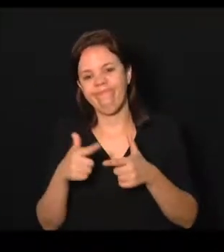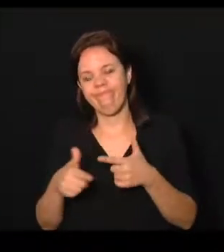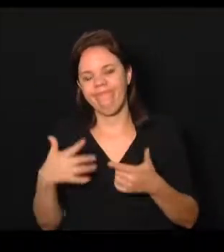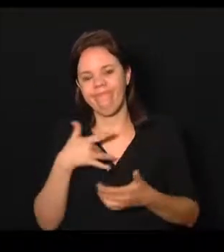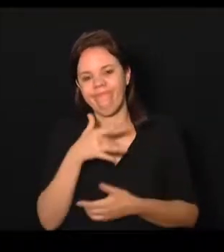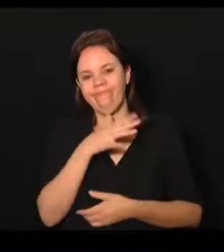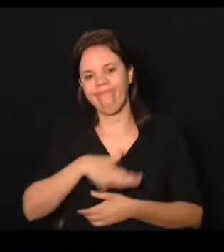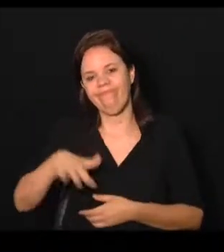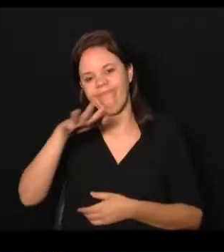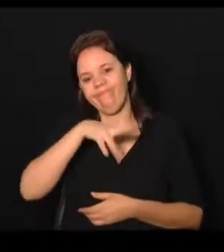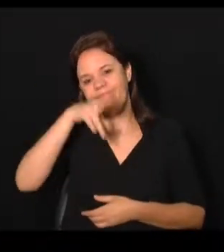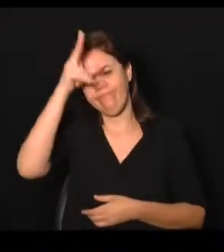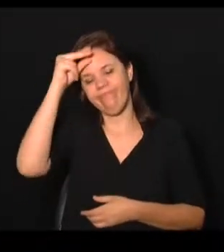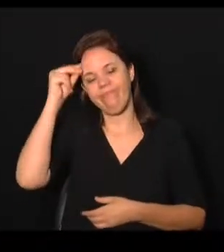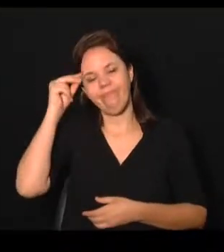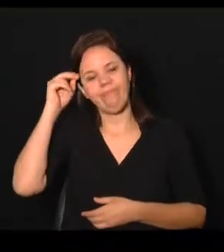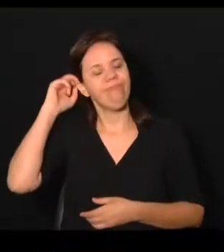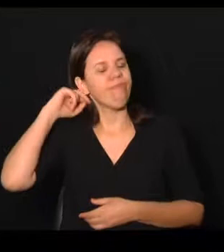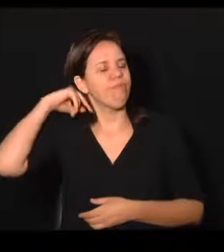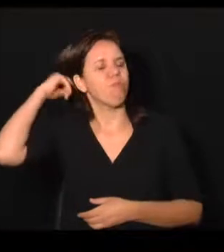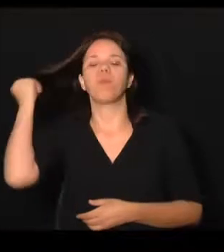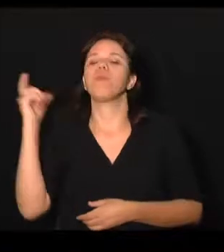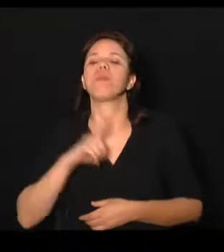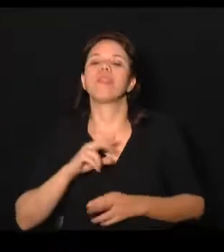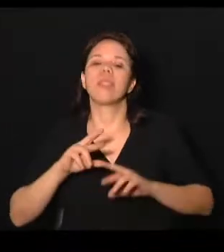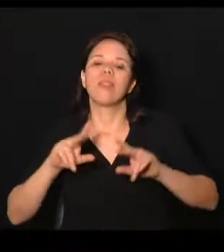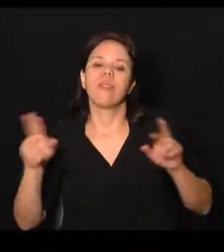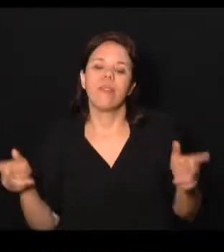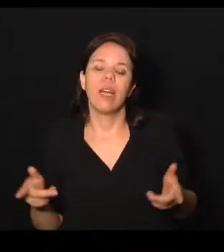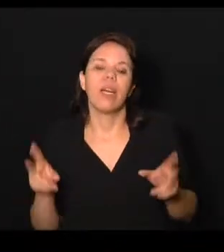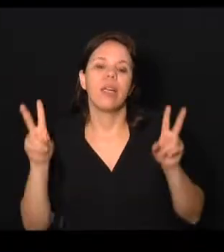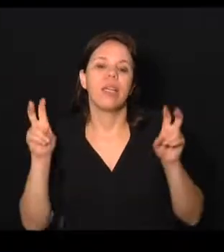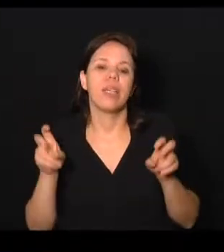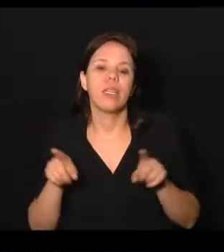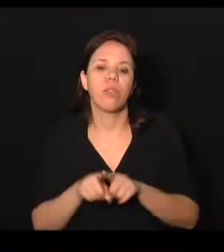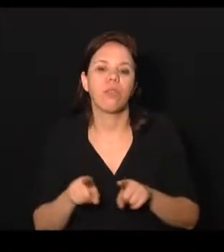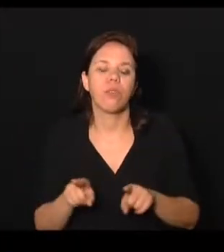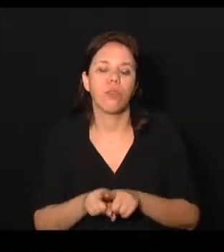né? A gente tem outras questões, que é a